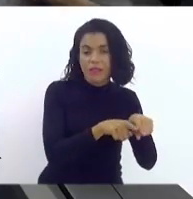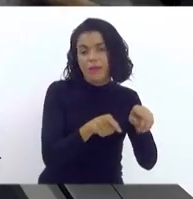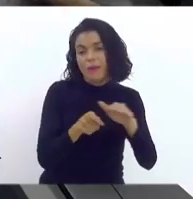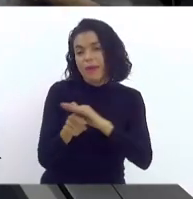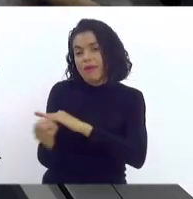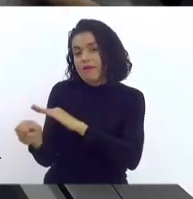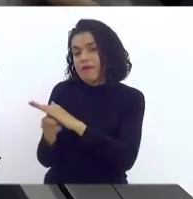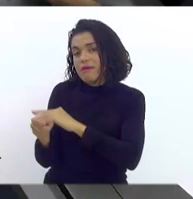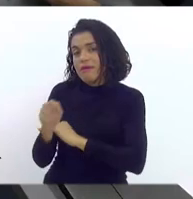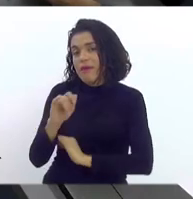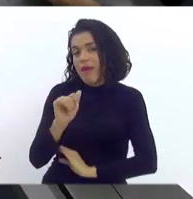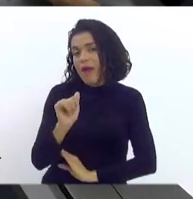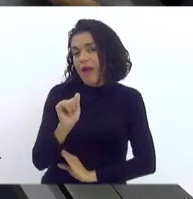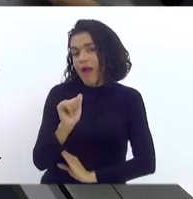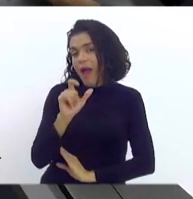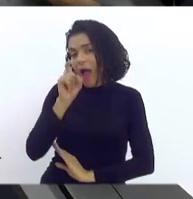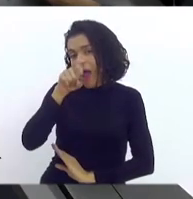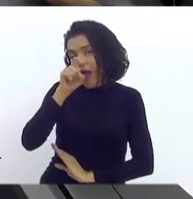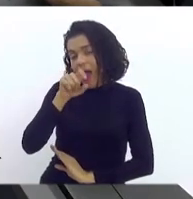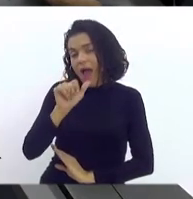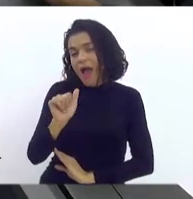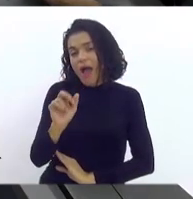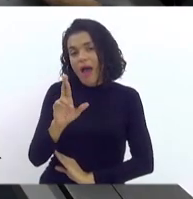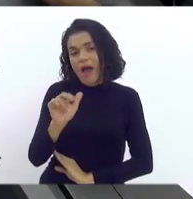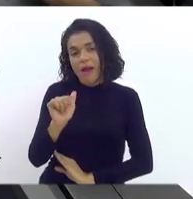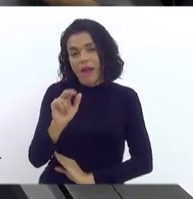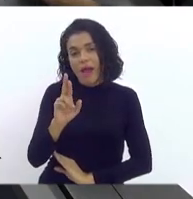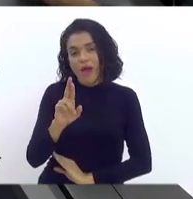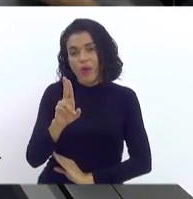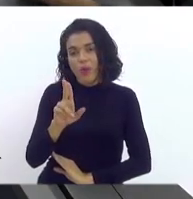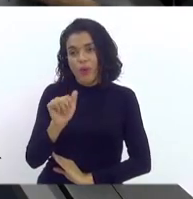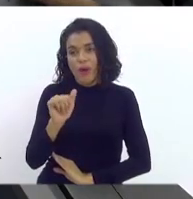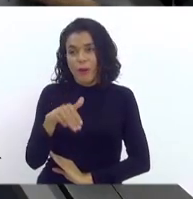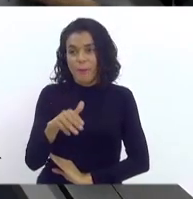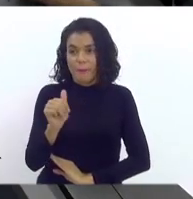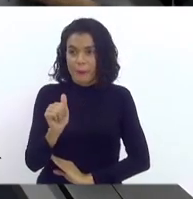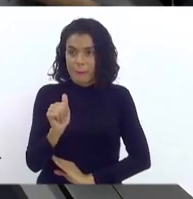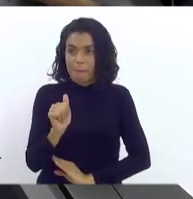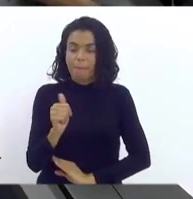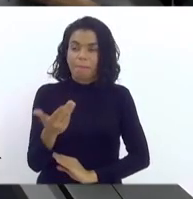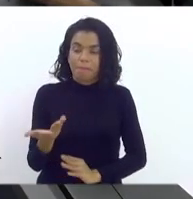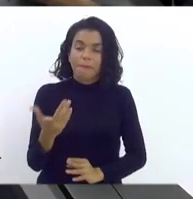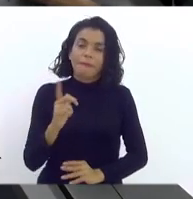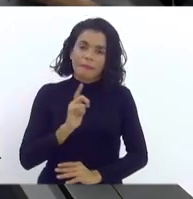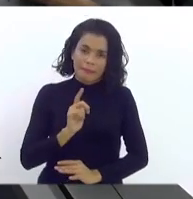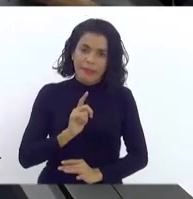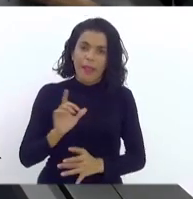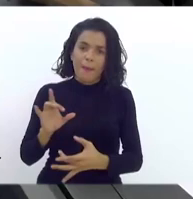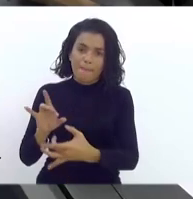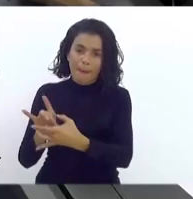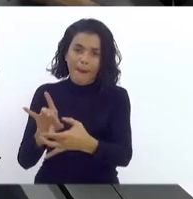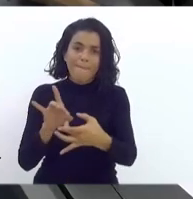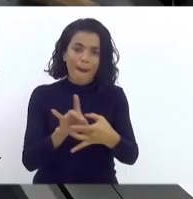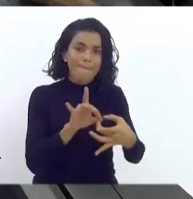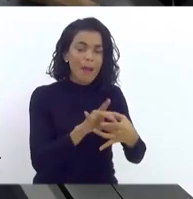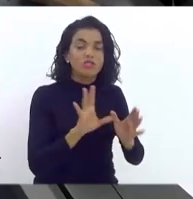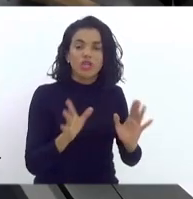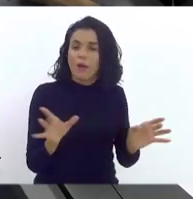Araruama. Se não me recordo, são 2 investimentos da companhia que foram paralisados e que já tem até rede instalada no